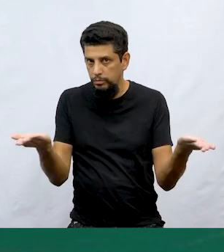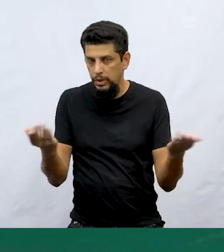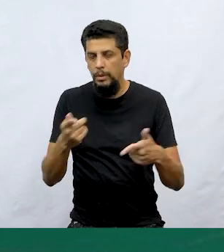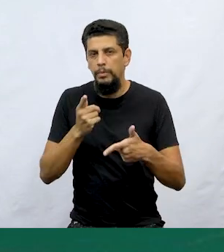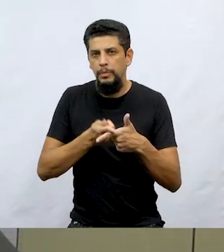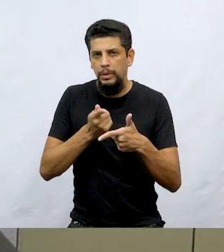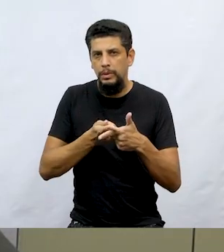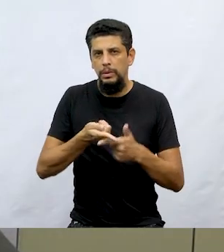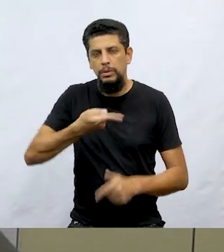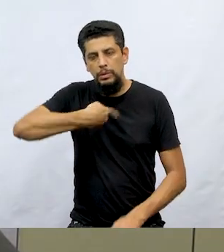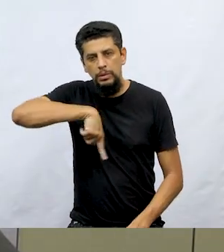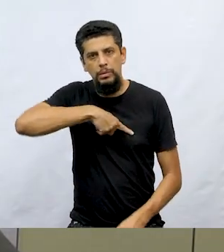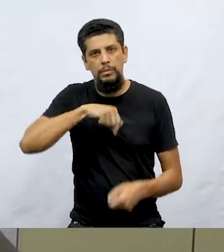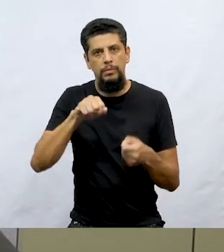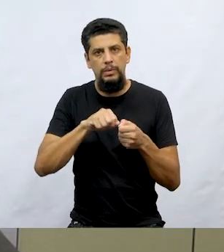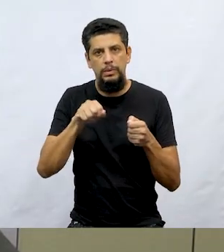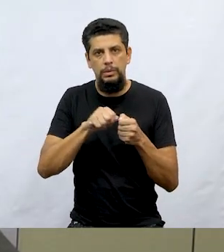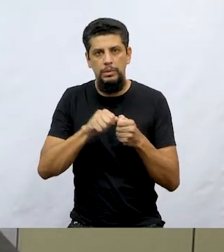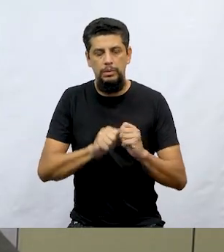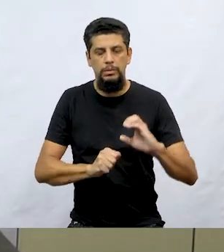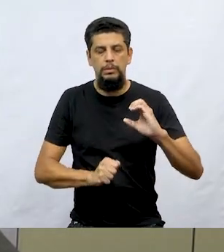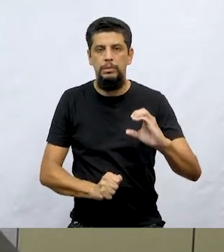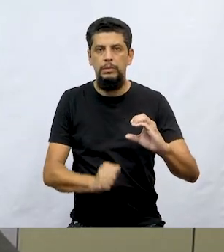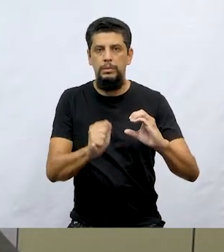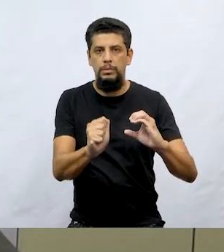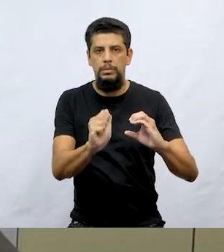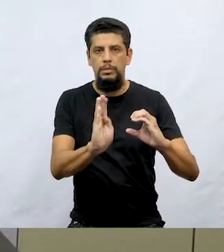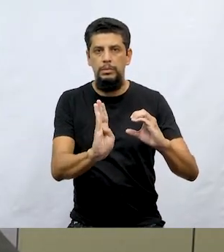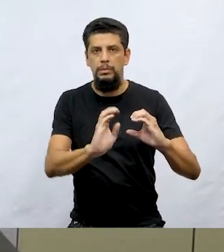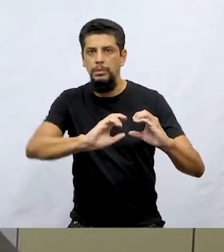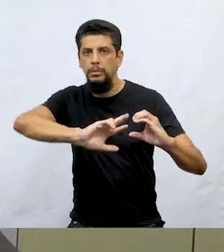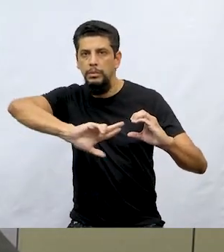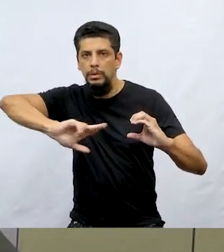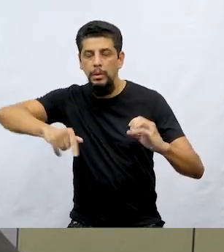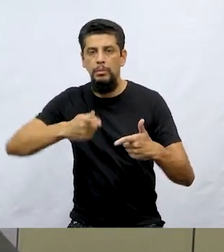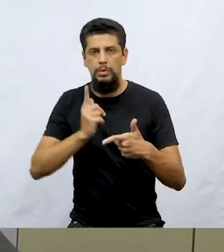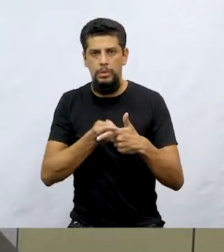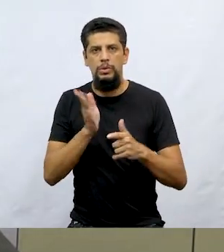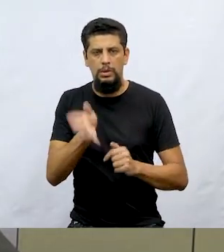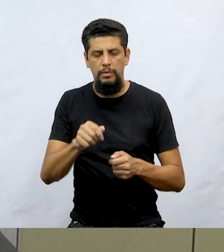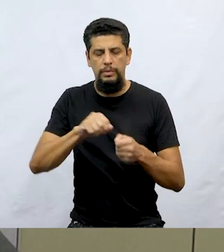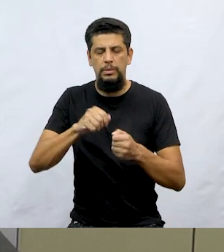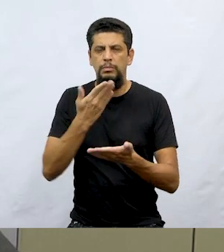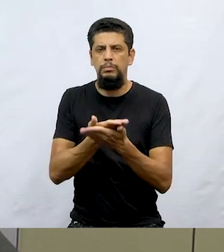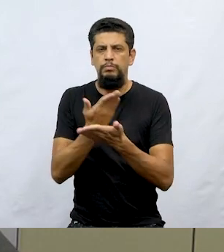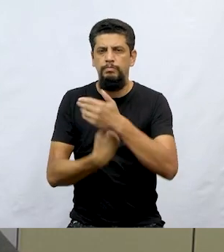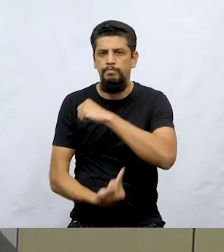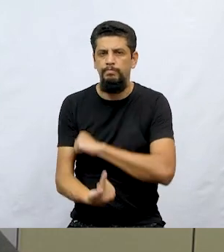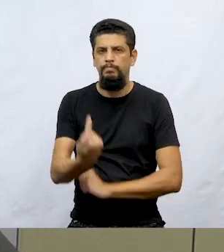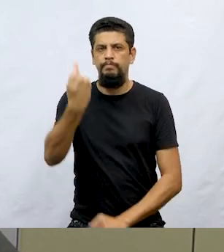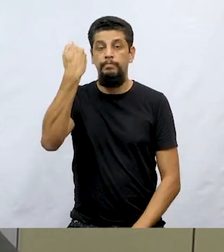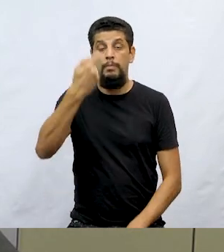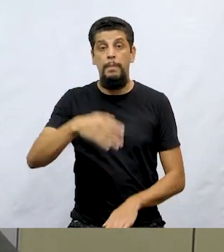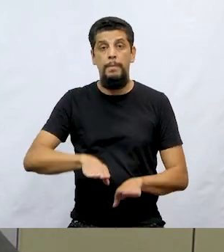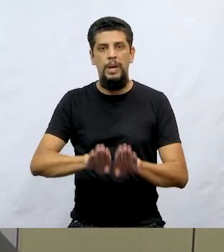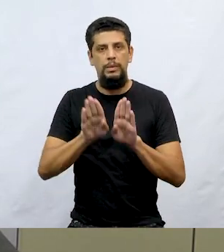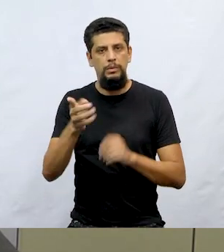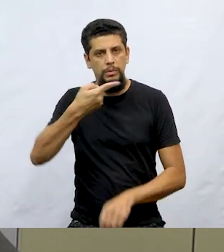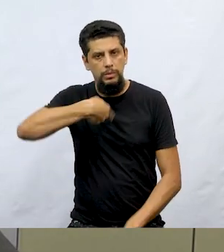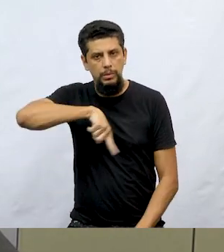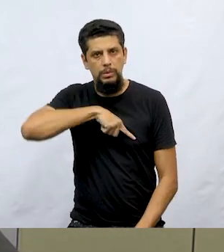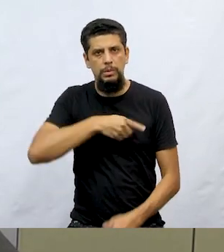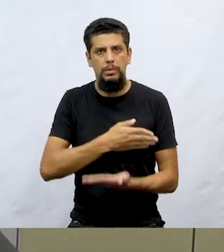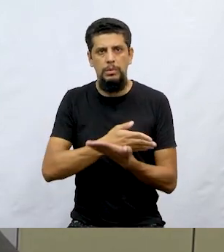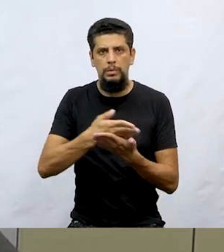vocês. E por que nós vamos construir com vocês o alfabeto móvel? Com certeza vocês já construíram. Só que como